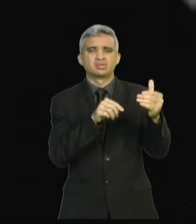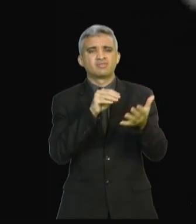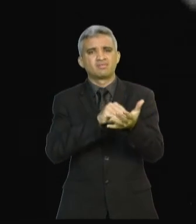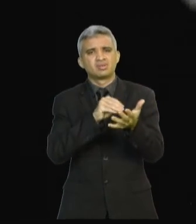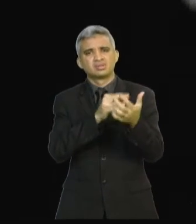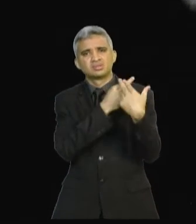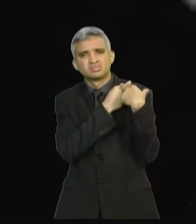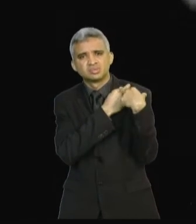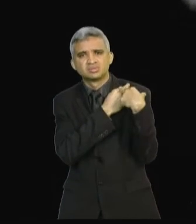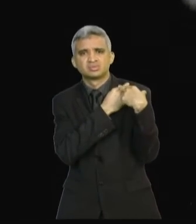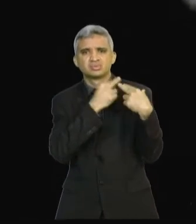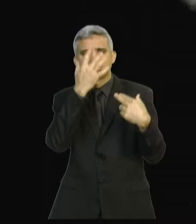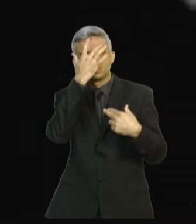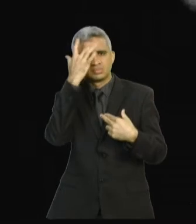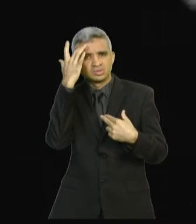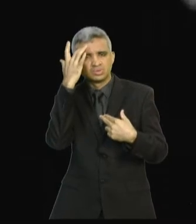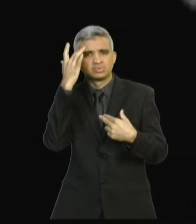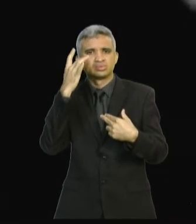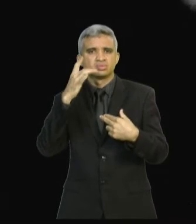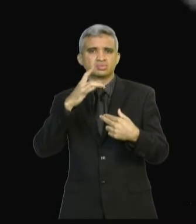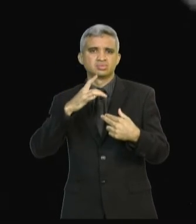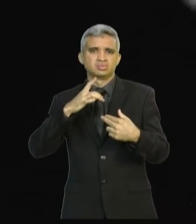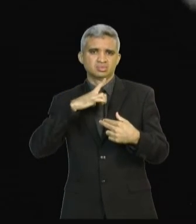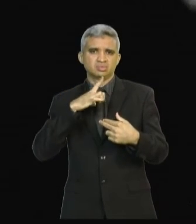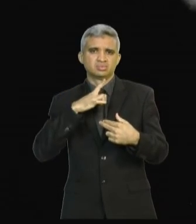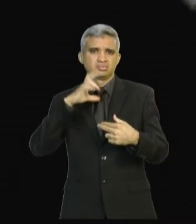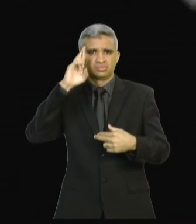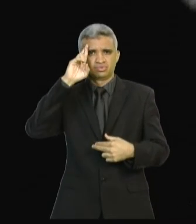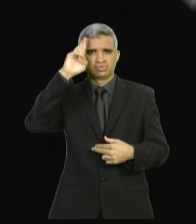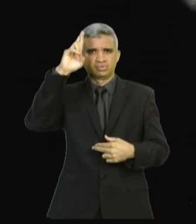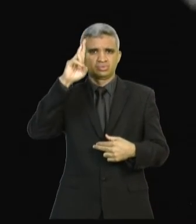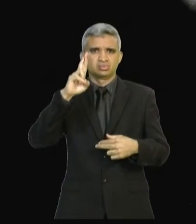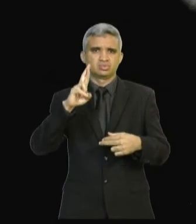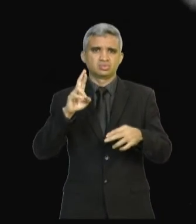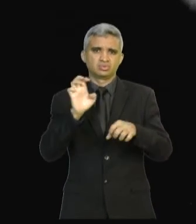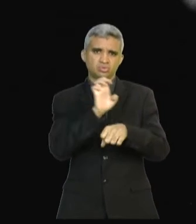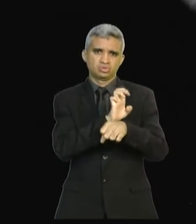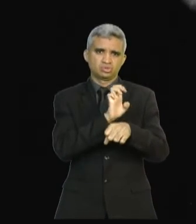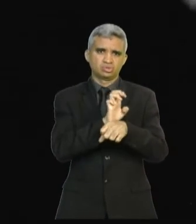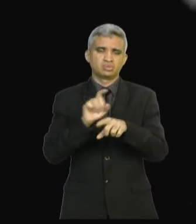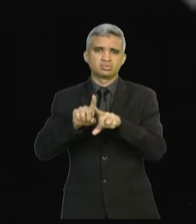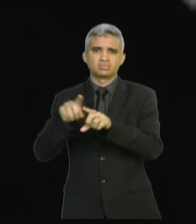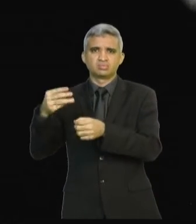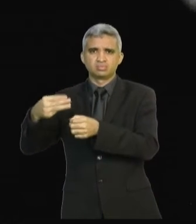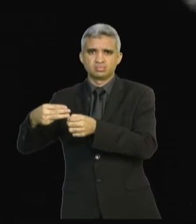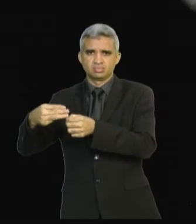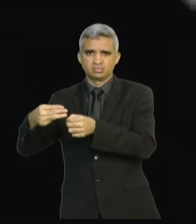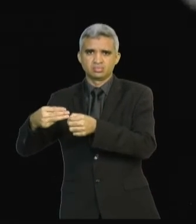responsabilidade das pessoas que estão envolvidas nessa relação Estado e município de Araiosa,